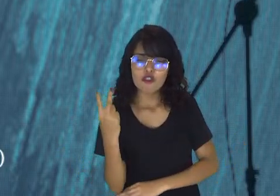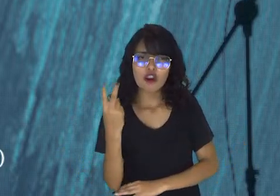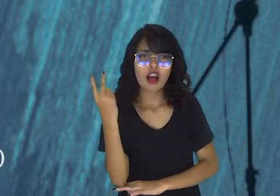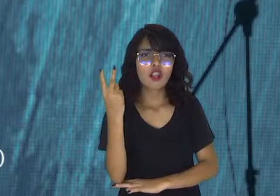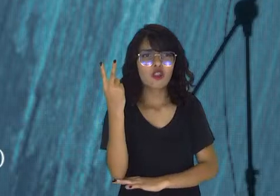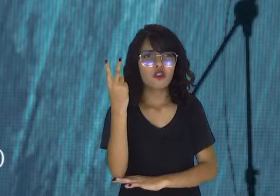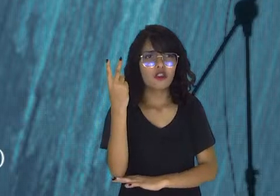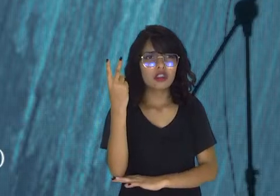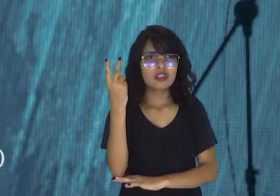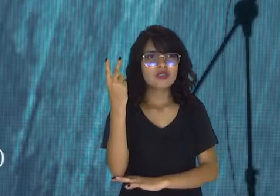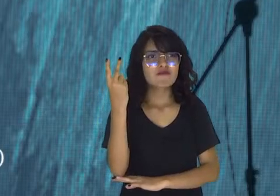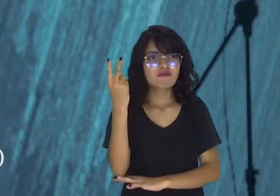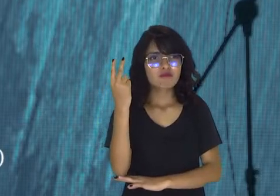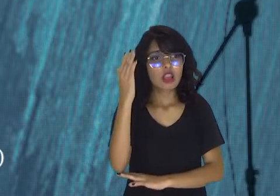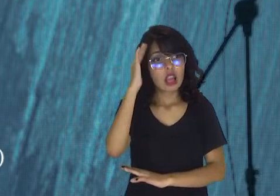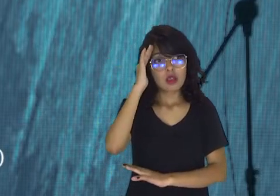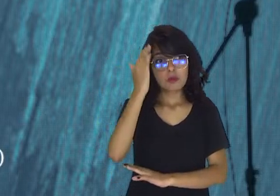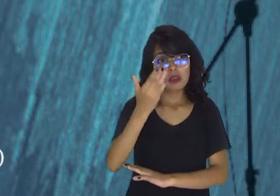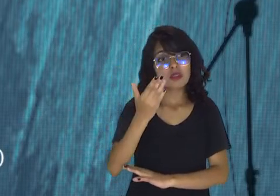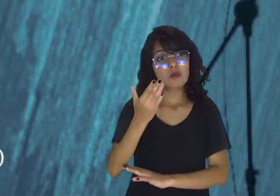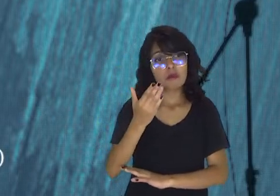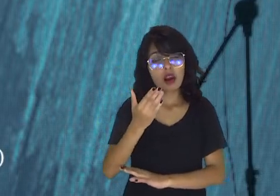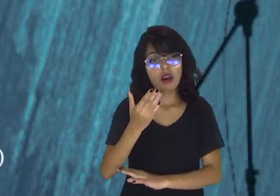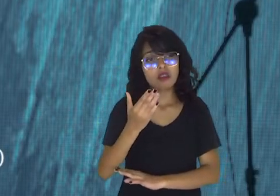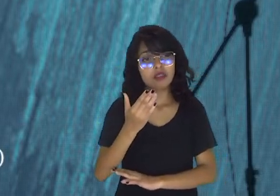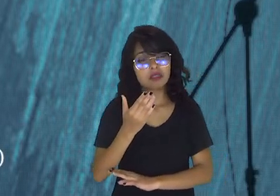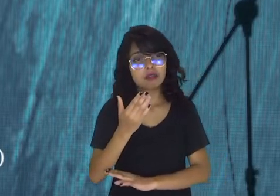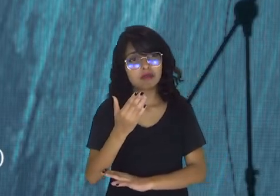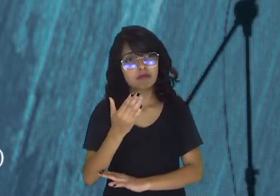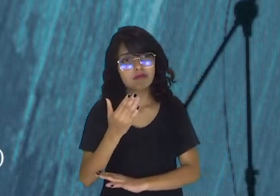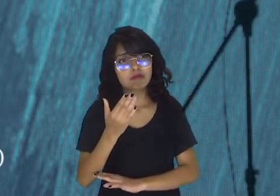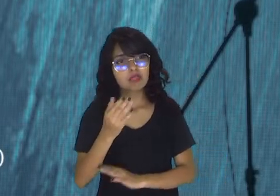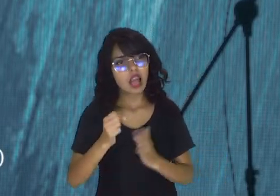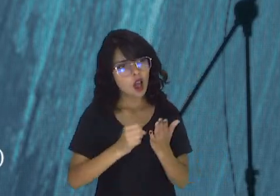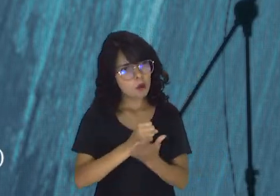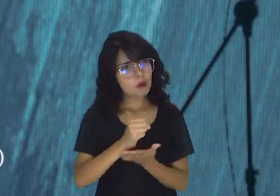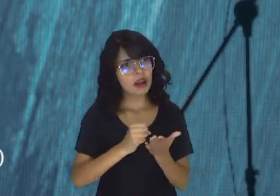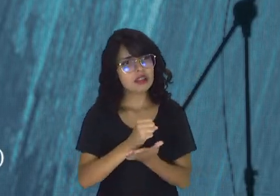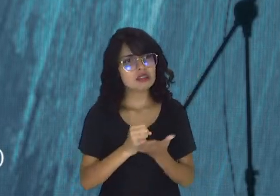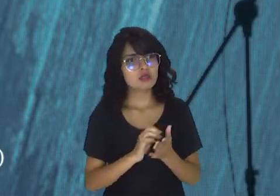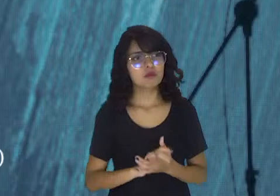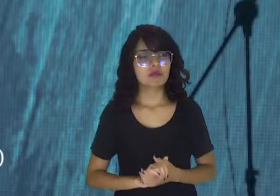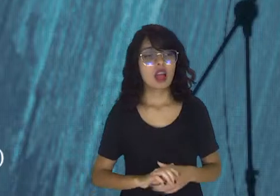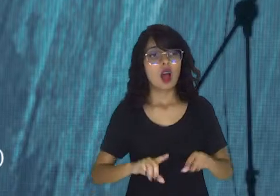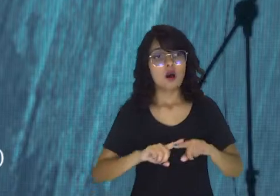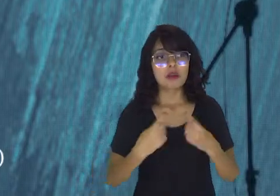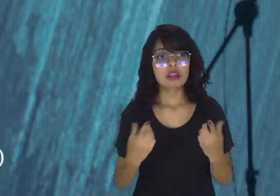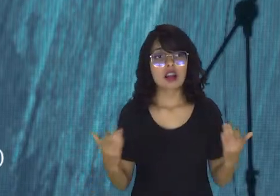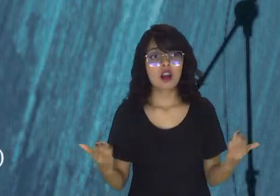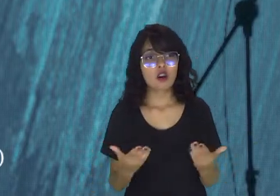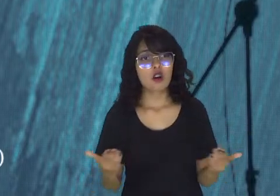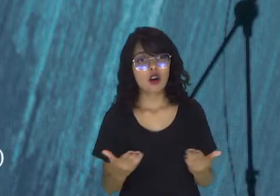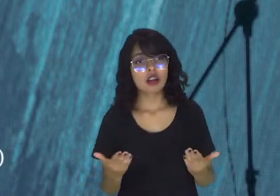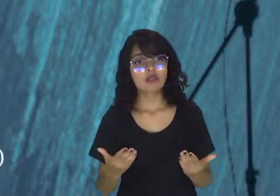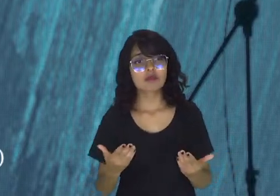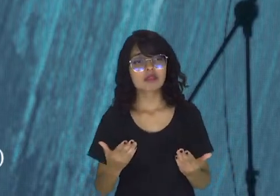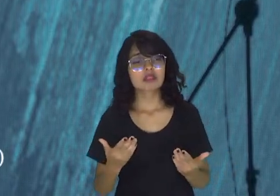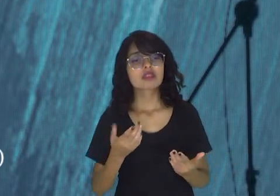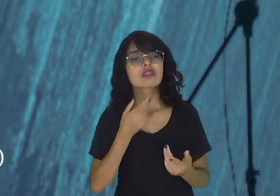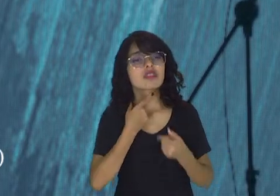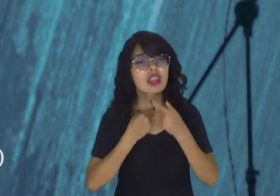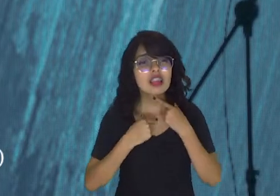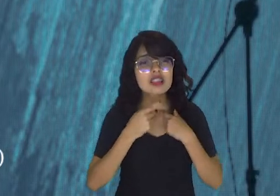no versículo 16: mas agora desejam uma melhor, isto é,